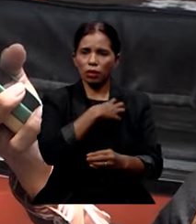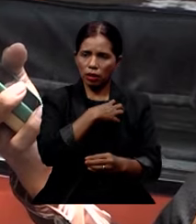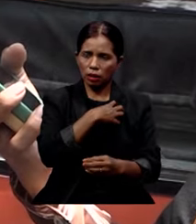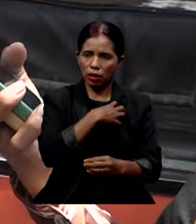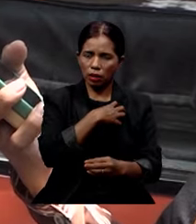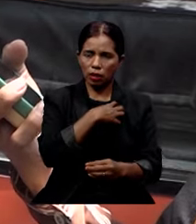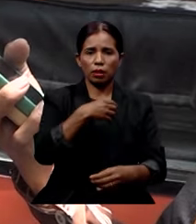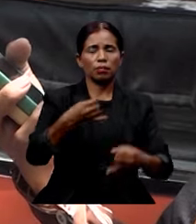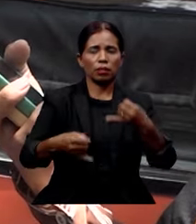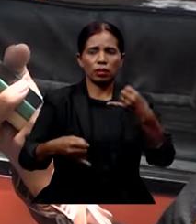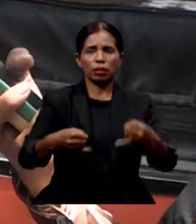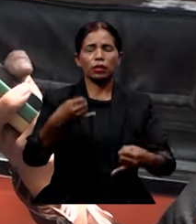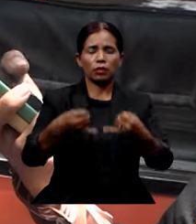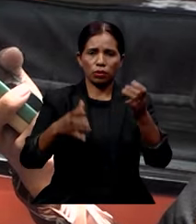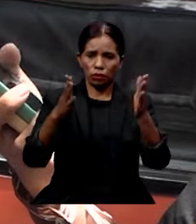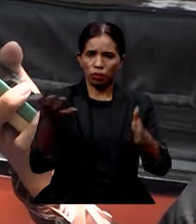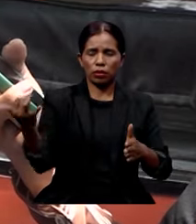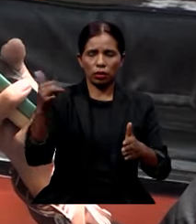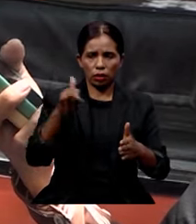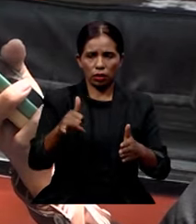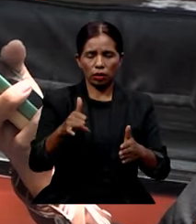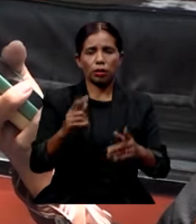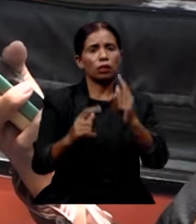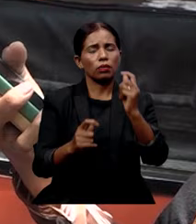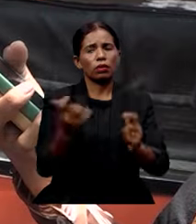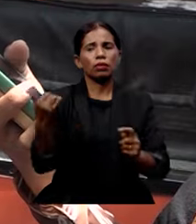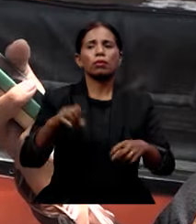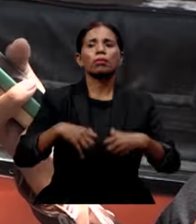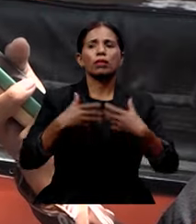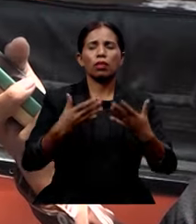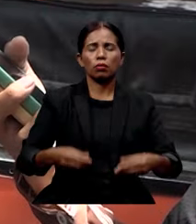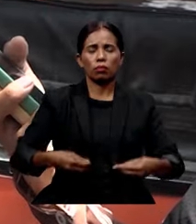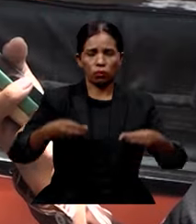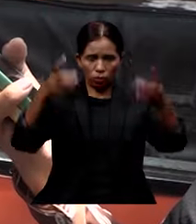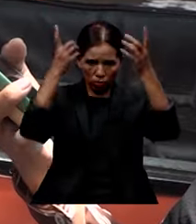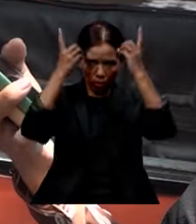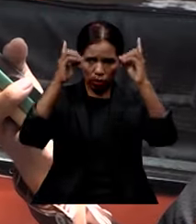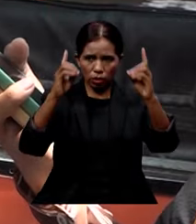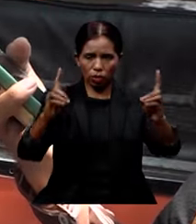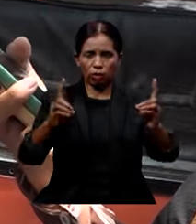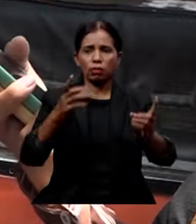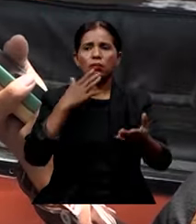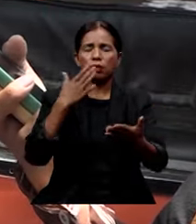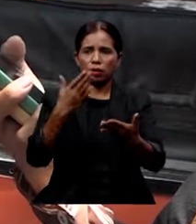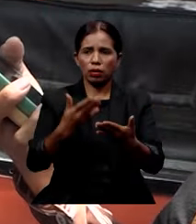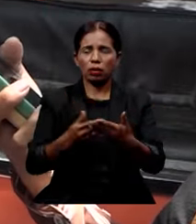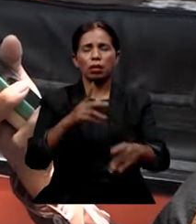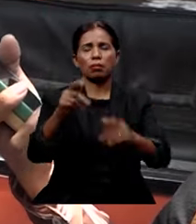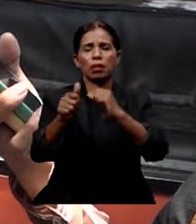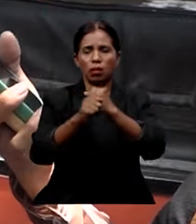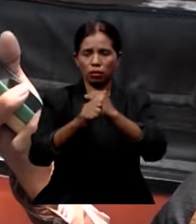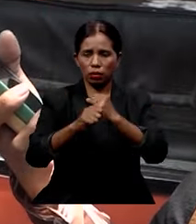no tribunal sira juiz sira tribunal sira uin satu fo decisão ida nebe ke adekuada ba autor sira